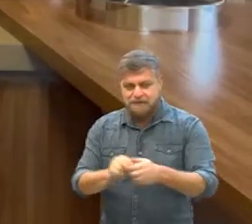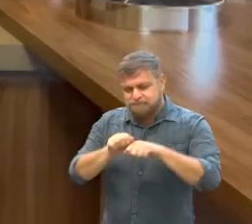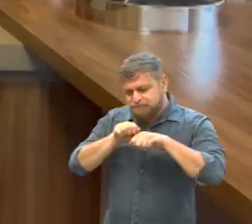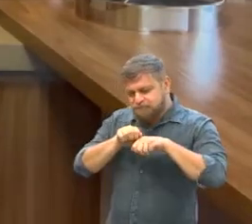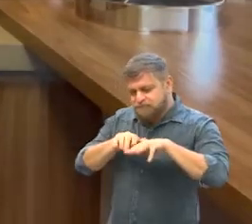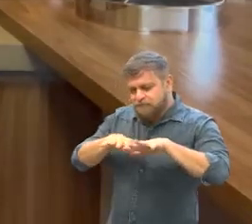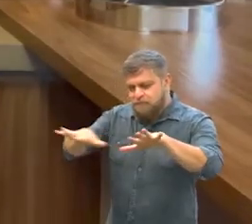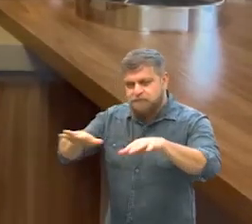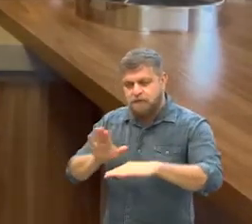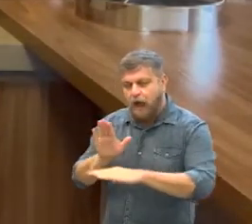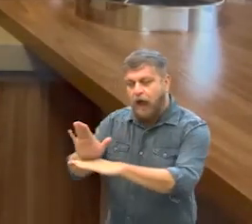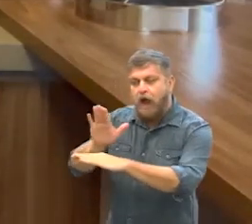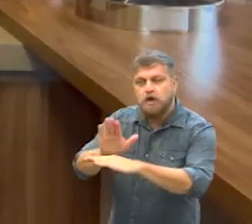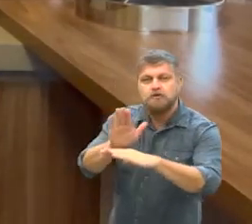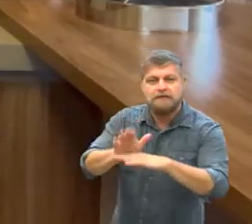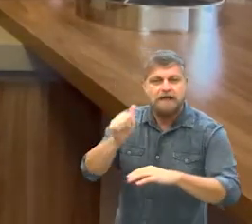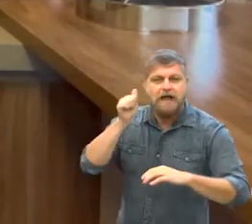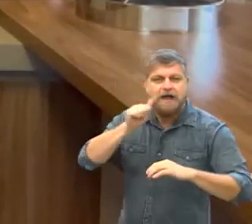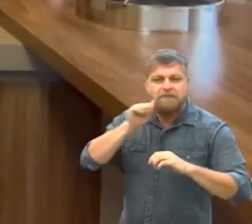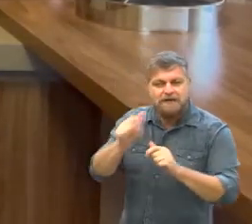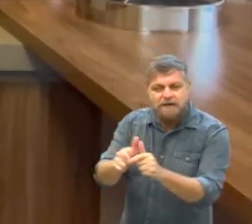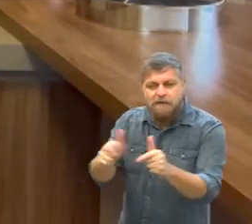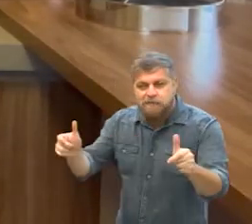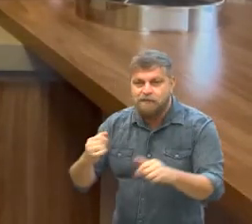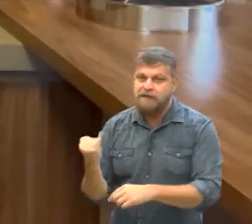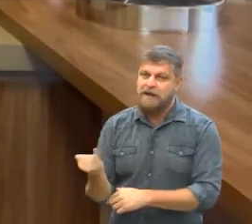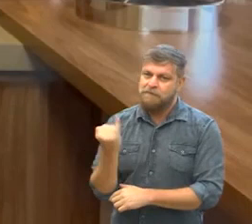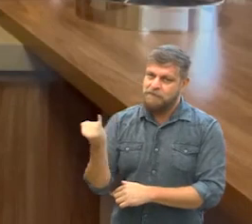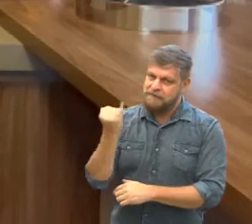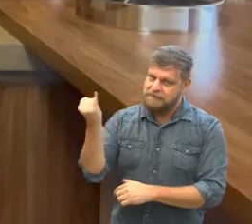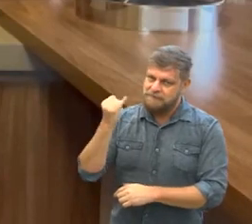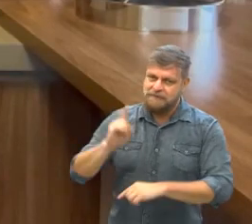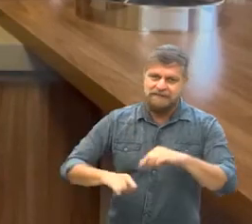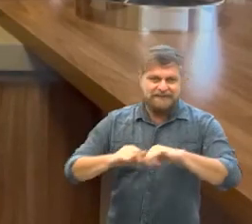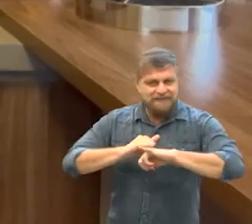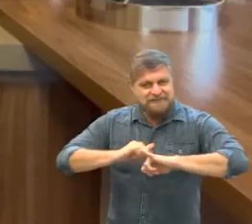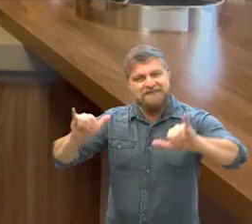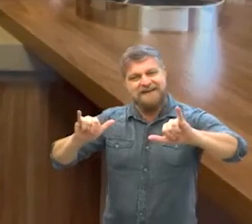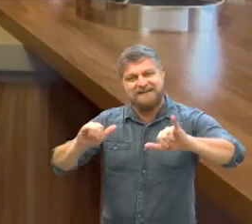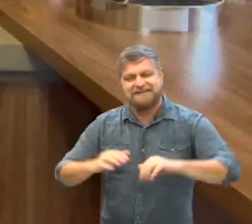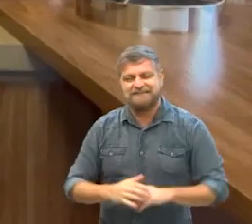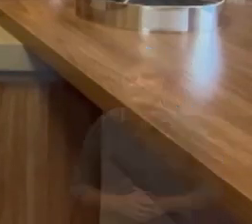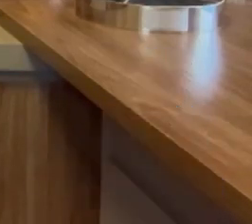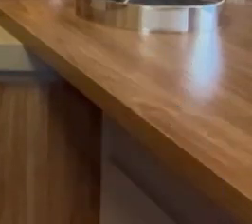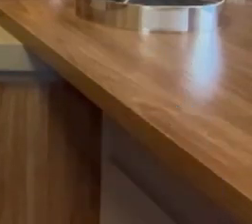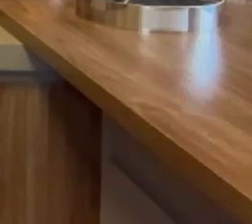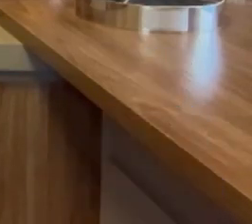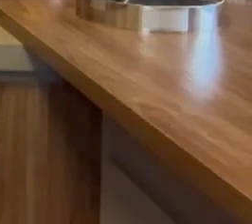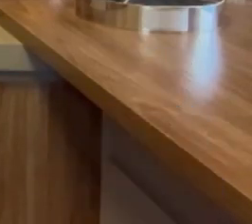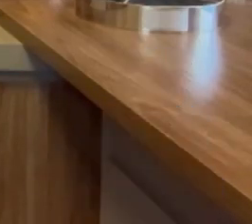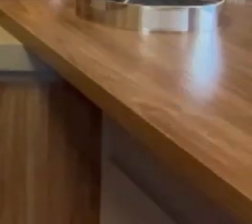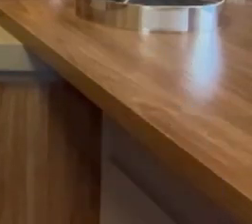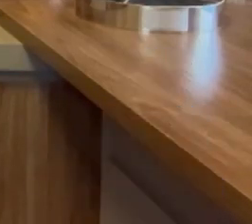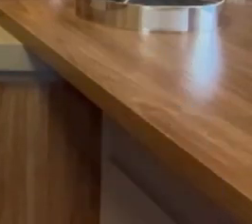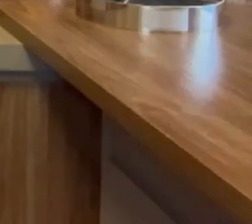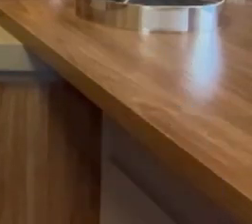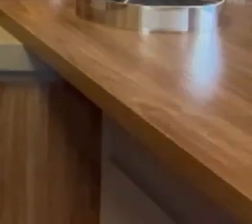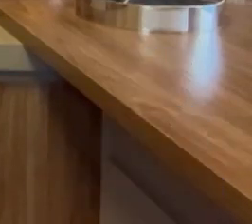divulgar esse material, ajudar outras mulheres. É muito importante a gente divulgar esse material.